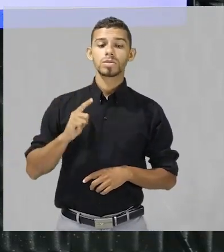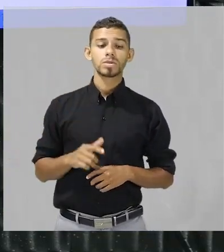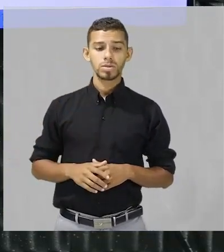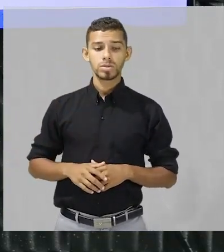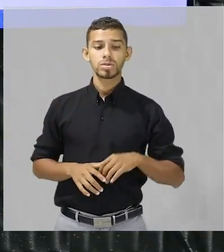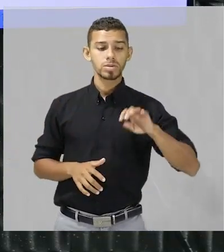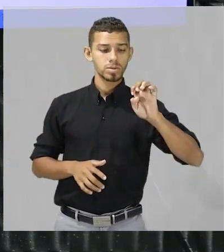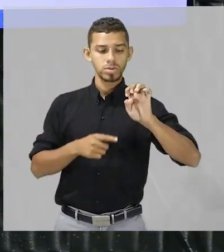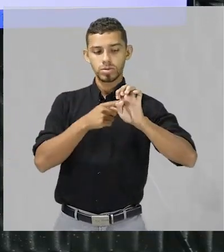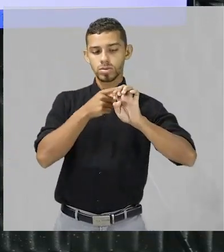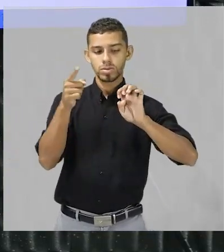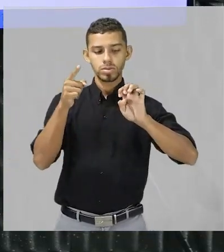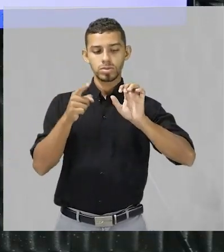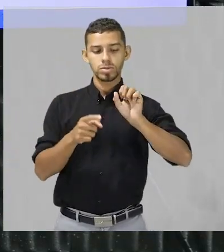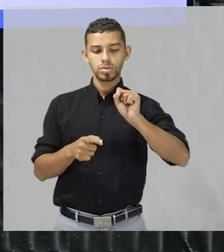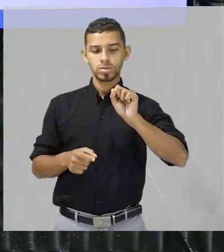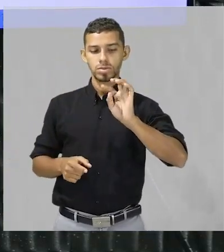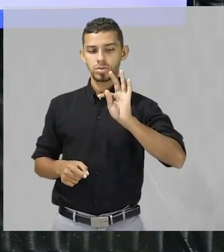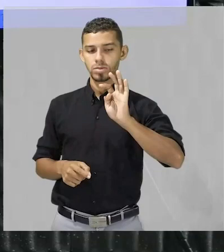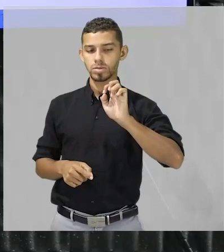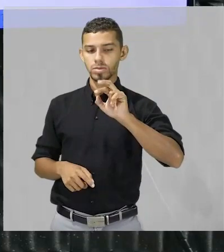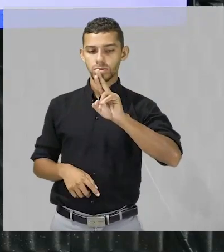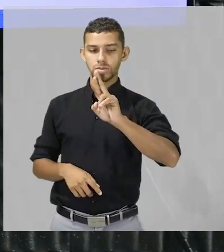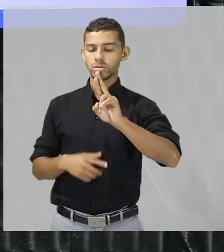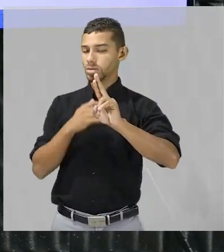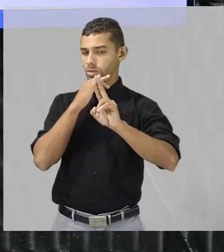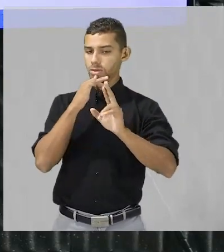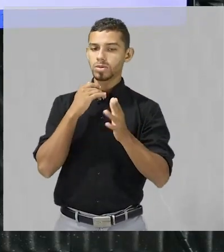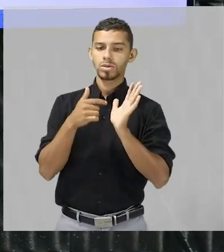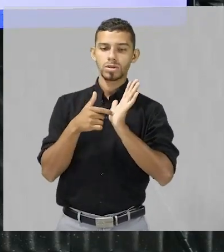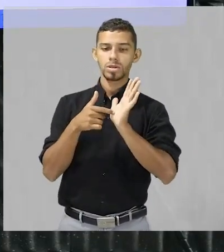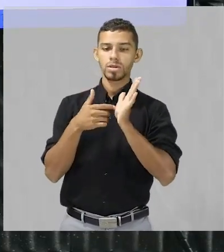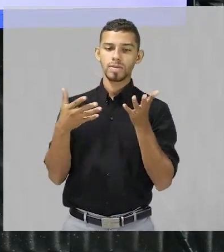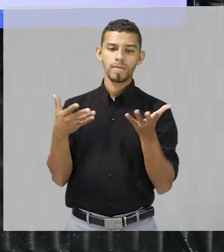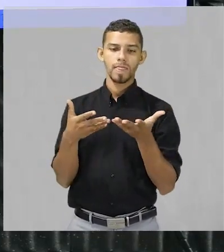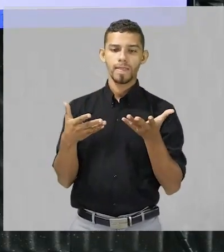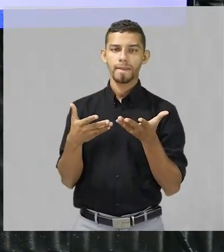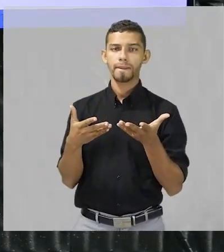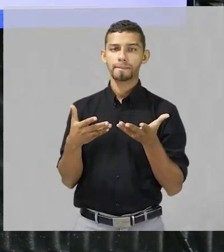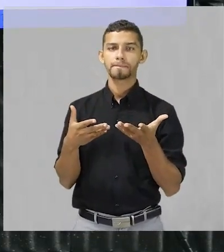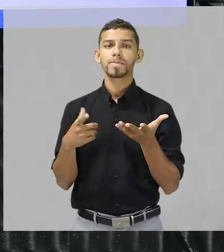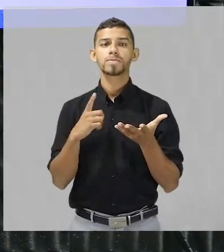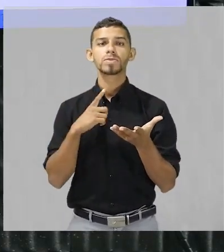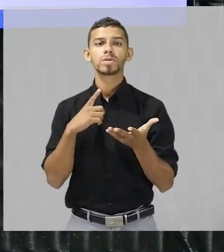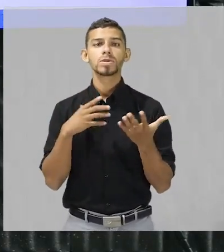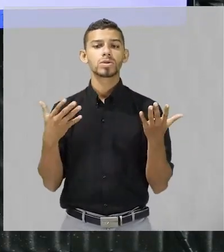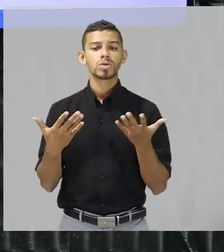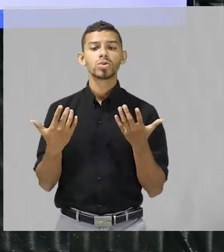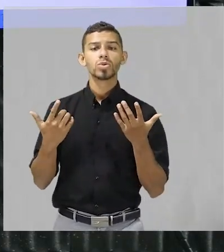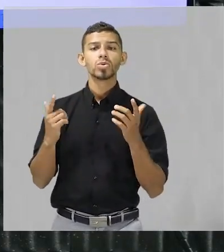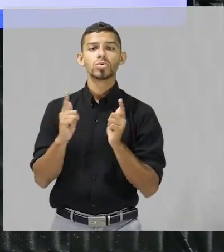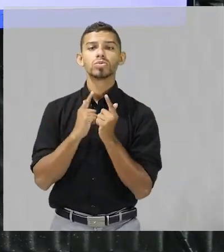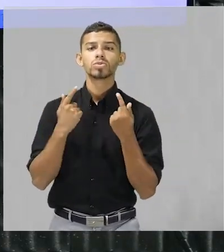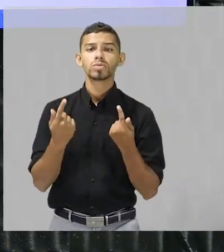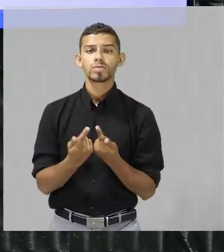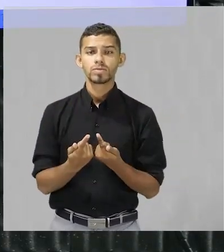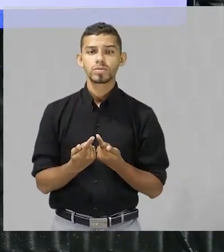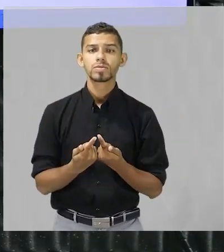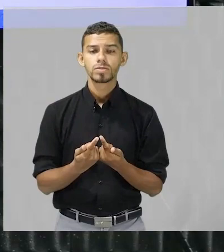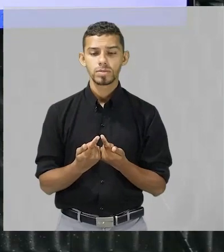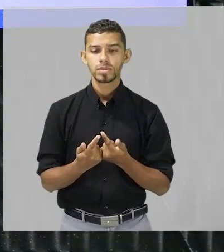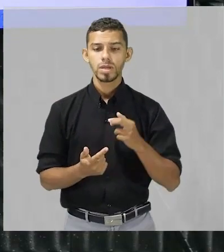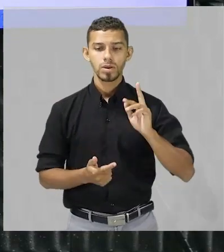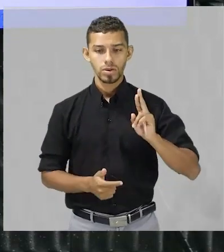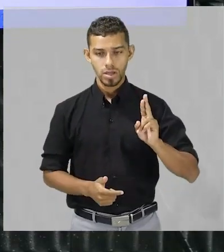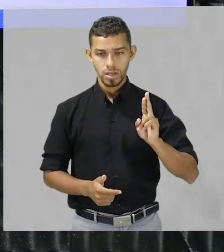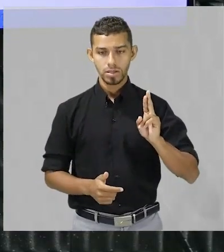estrutura, né, com essa representada. Olha só, eu vou ter aqui ó, um grupamento carbônico, que é o